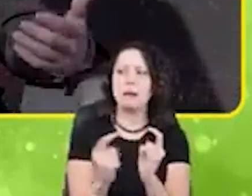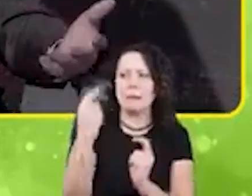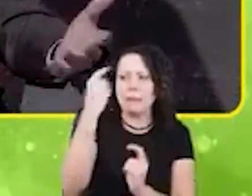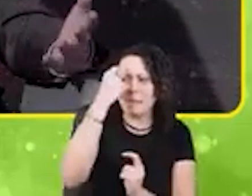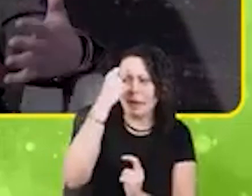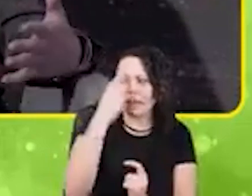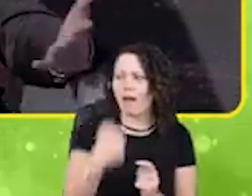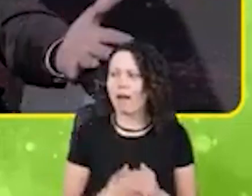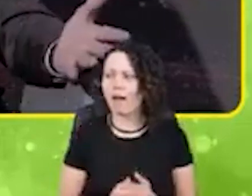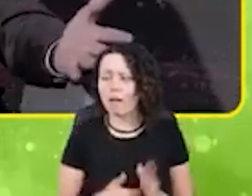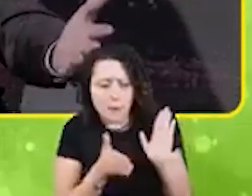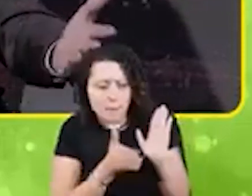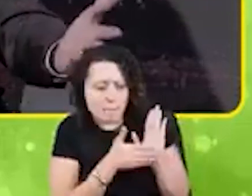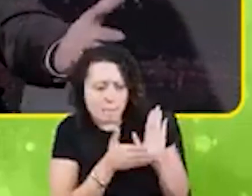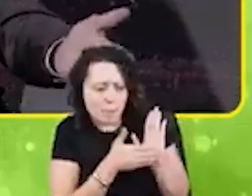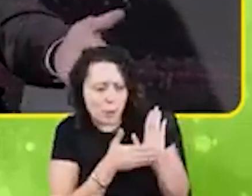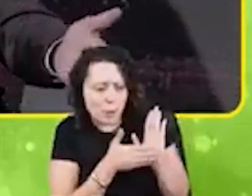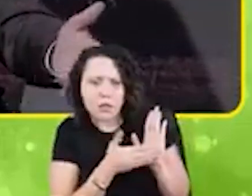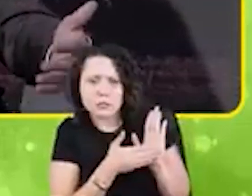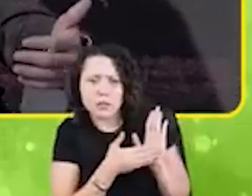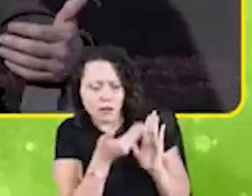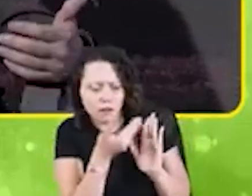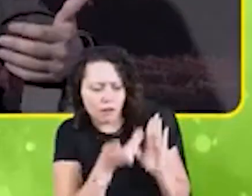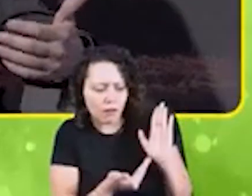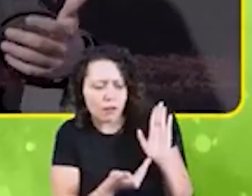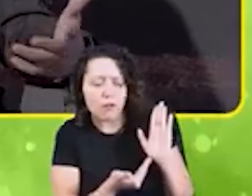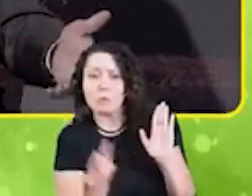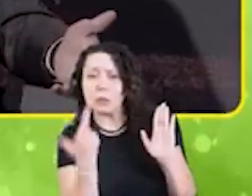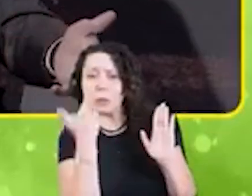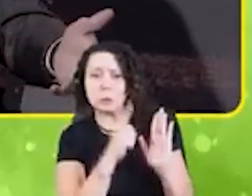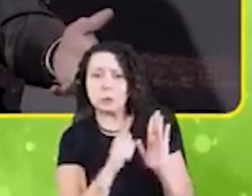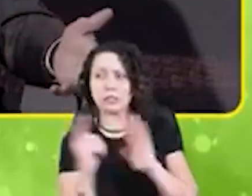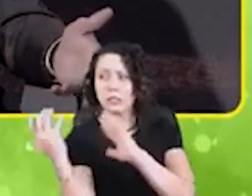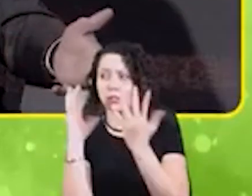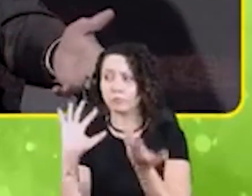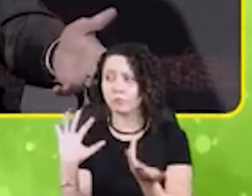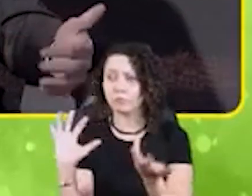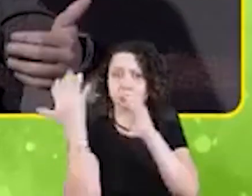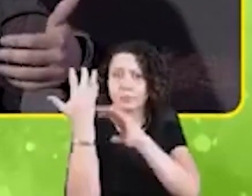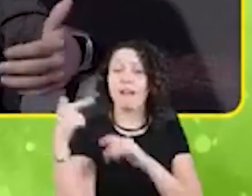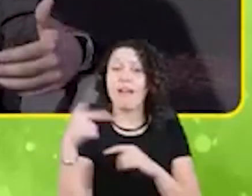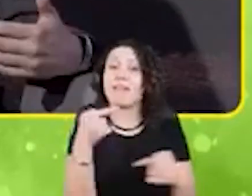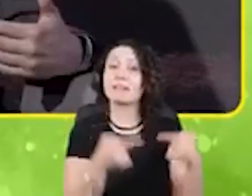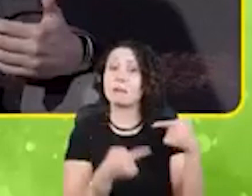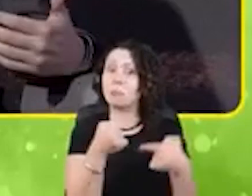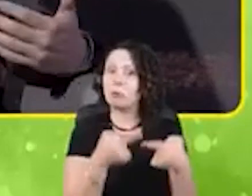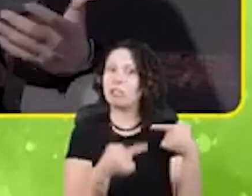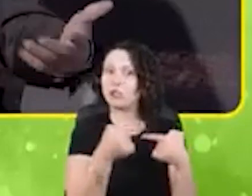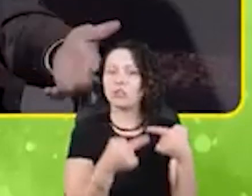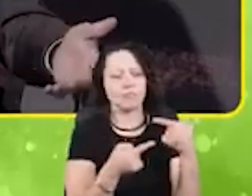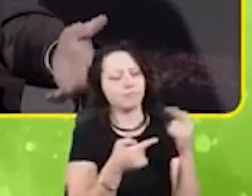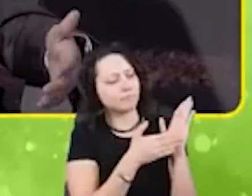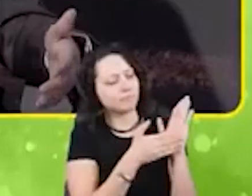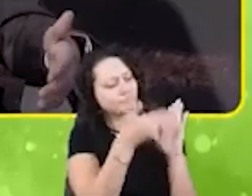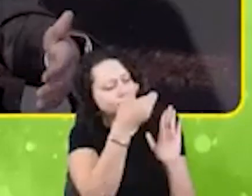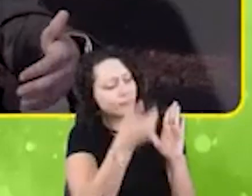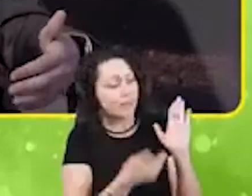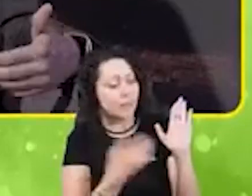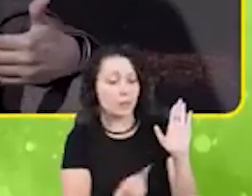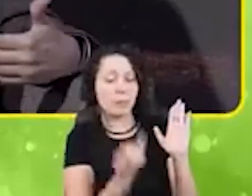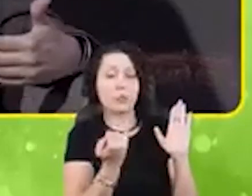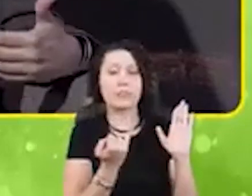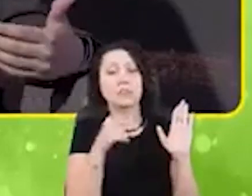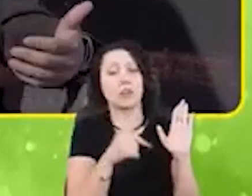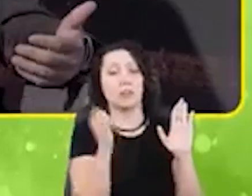de atualização da política nacional sobre mudança do clima que é uma política muito importante não é brasileiro e que já estava bem defasada